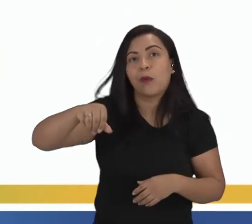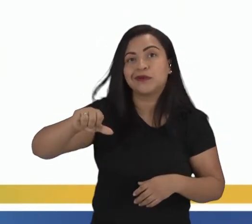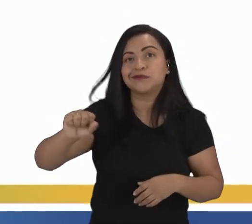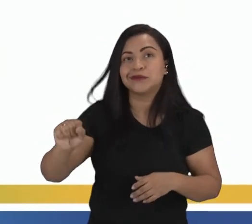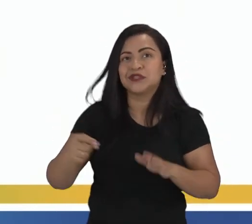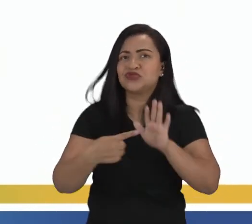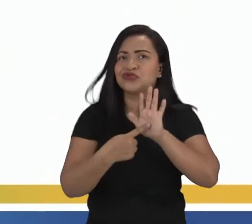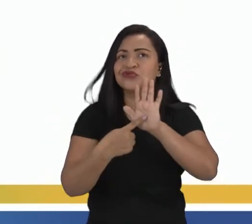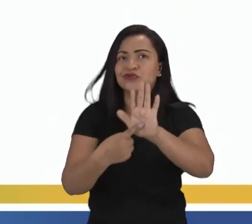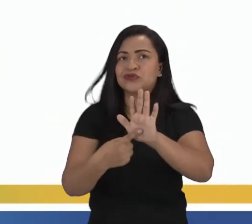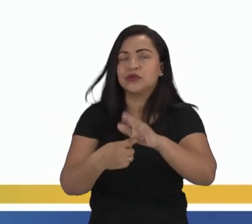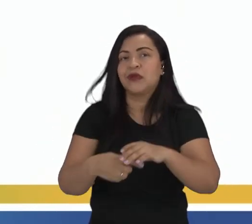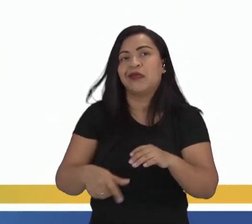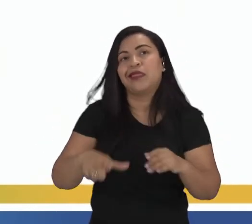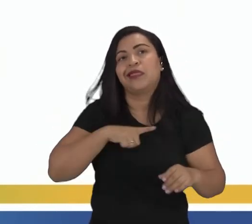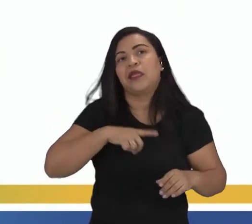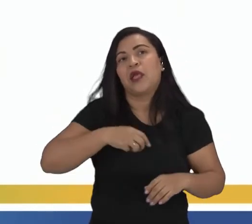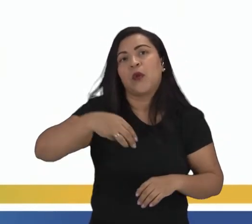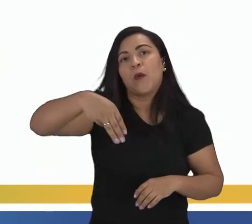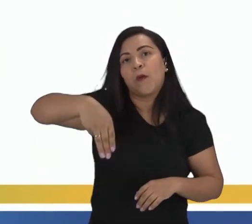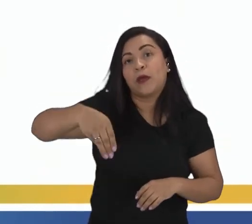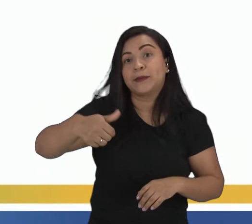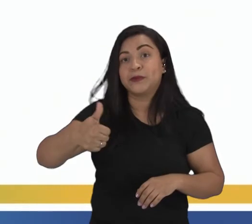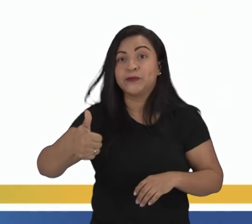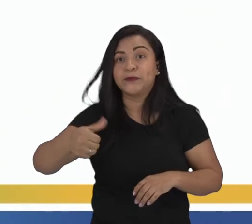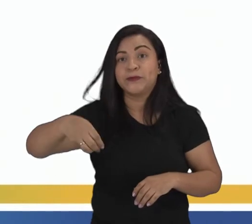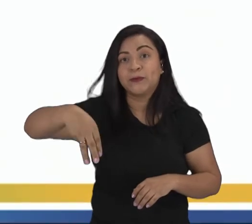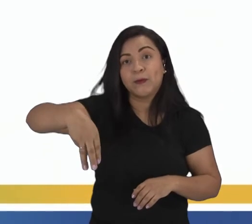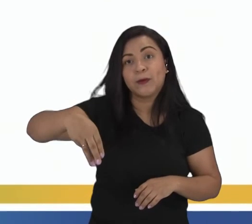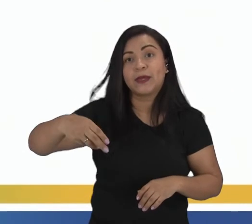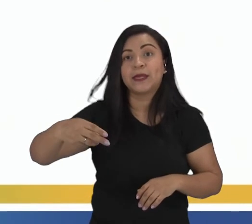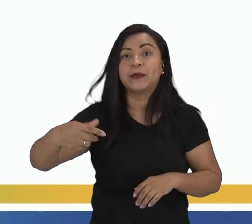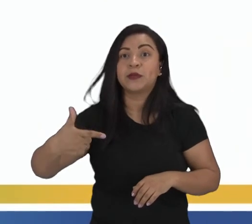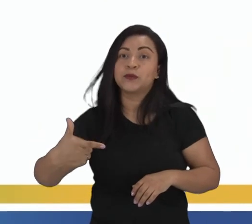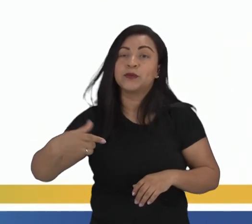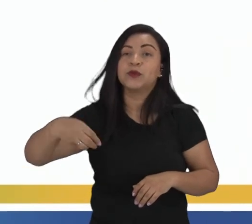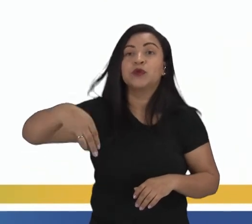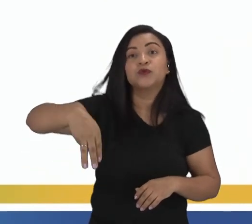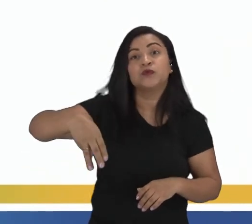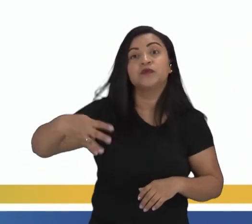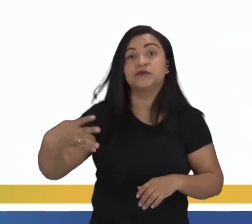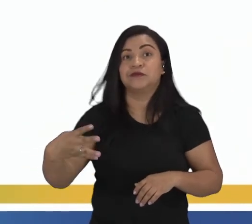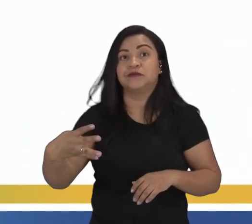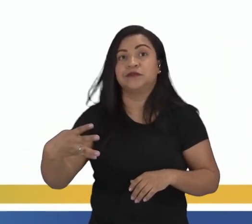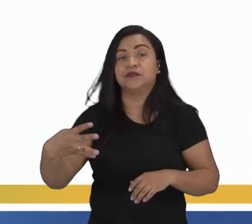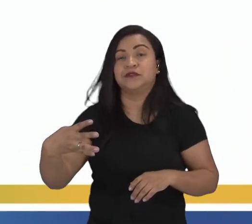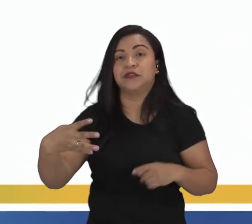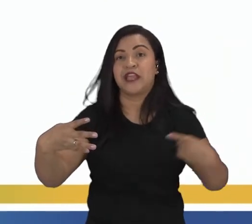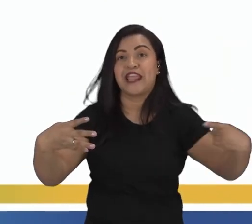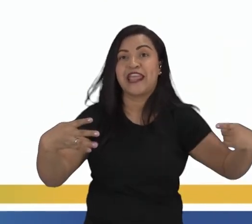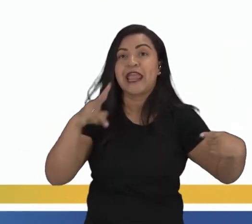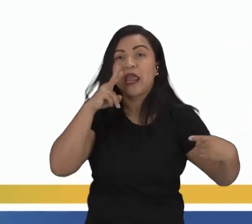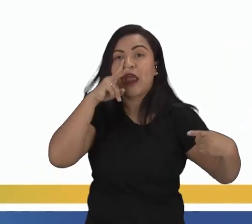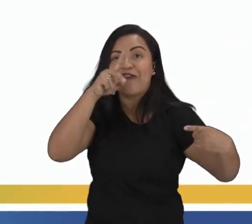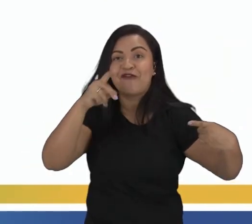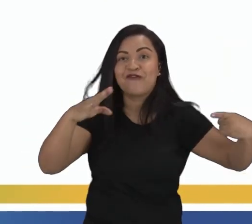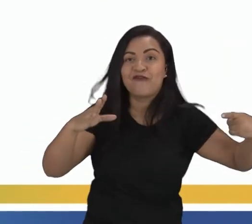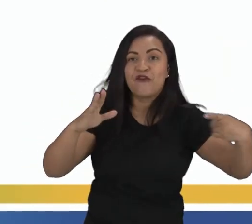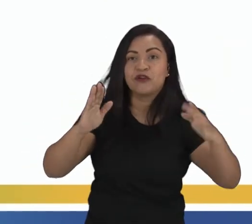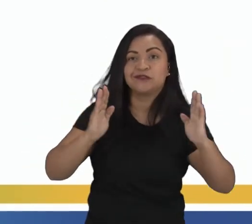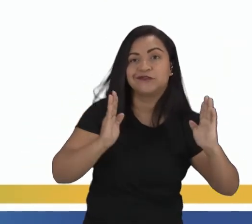temos aí o M1 em contato com M2, em contato com M3 e a força externa agindo sobre